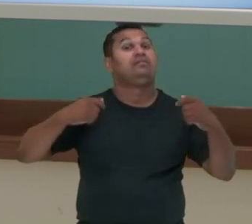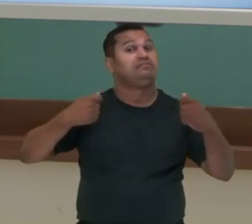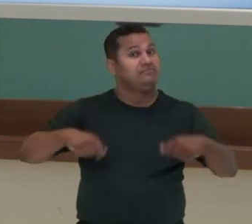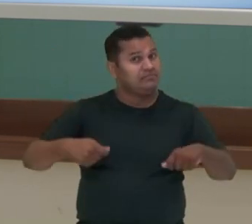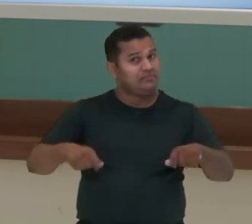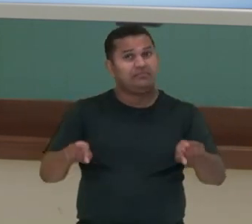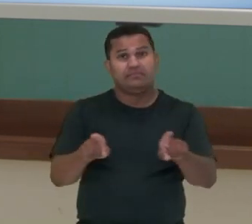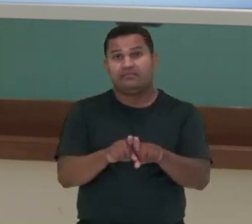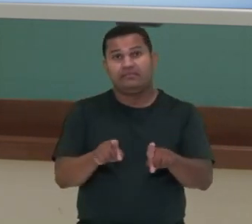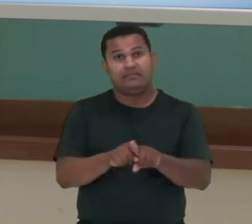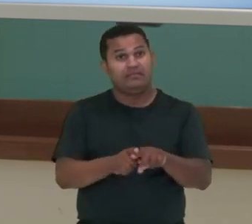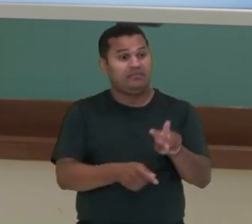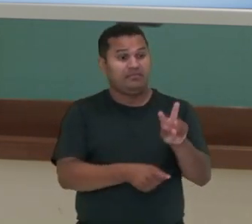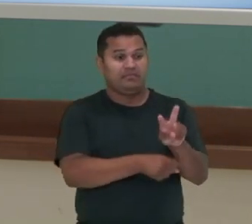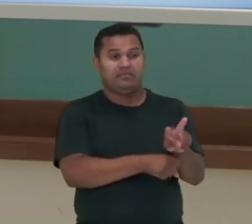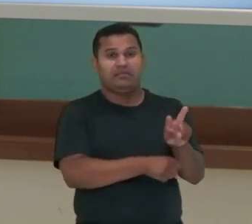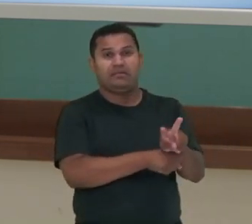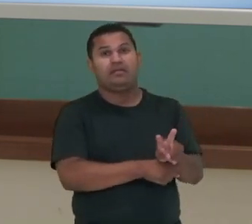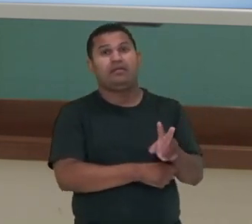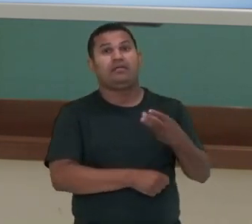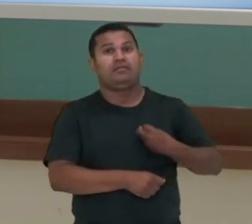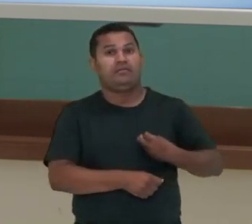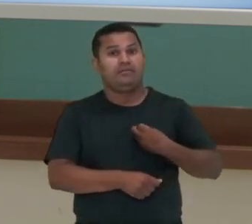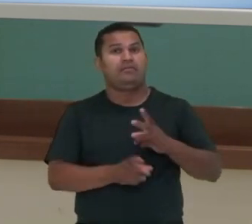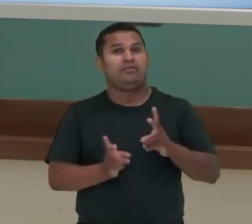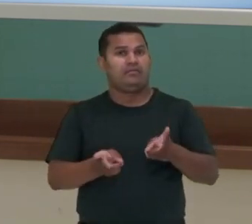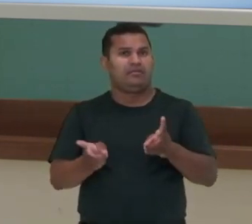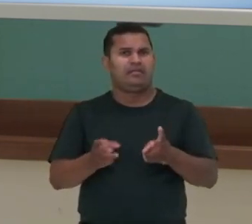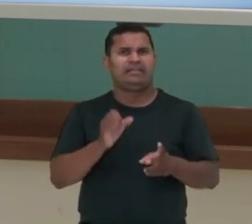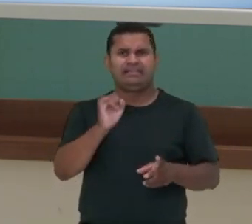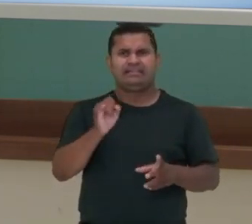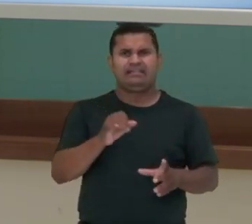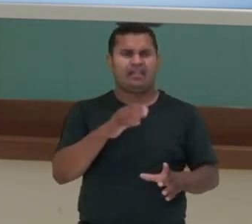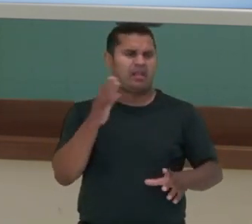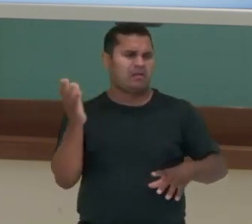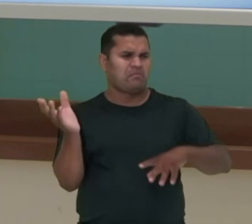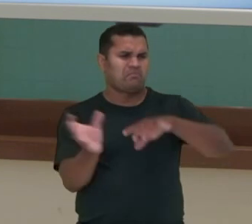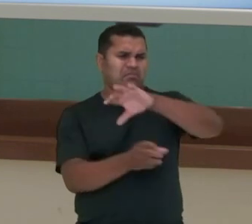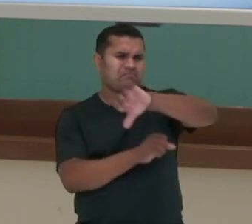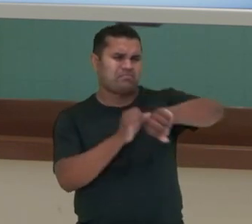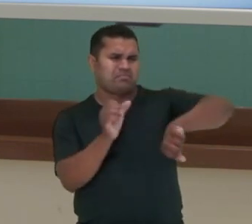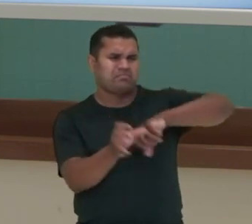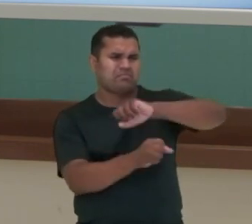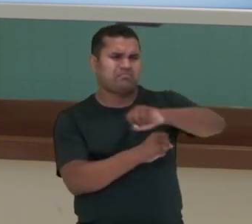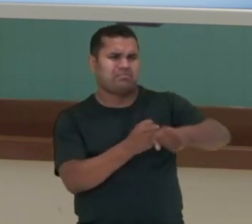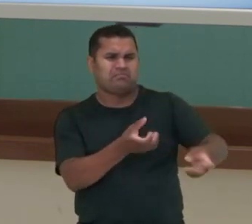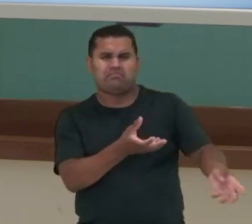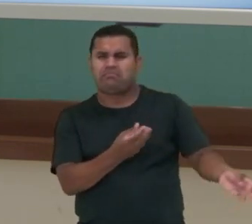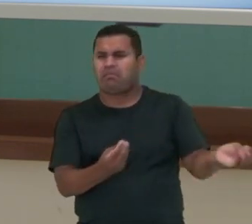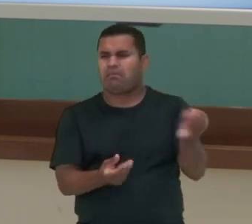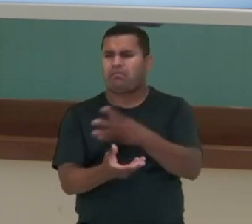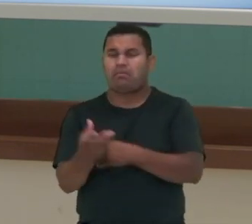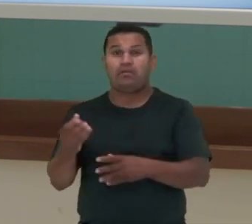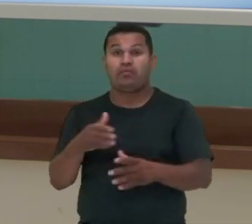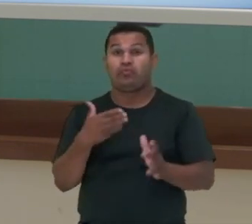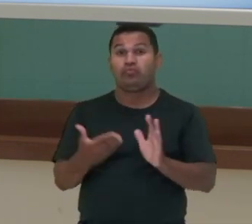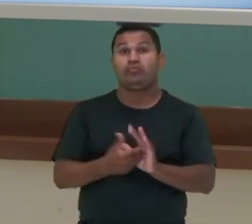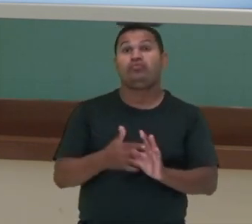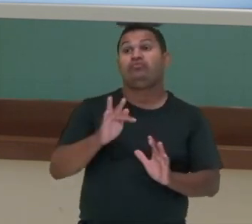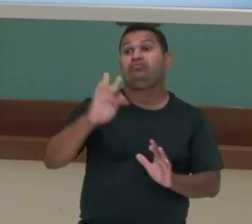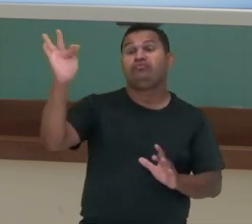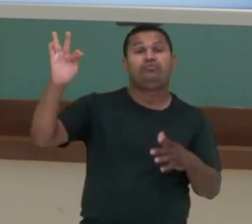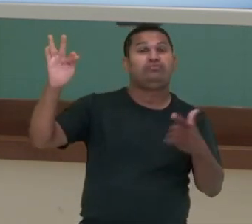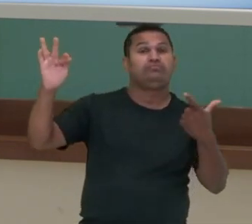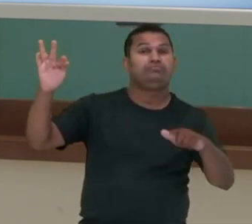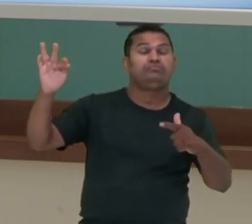ao longo do tempo desses recursos para viver. Então, se a gente usar somente o necessário para a nossa vida, nós vamos